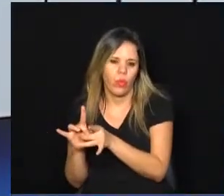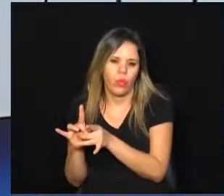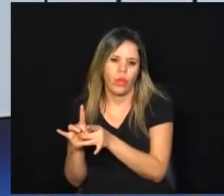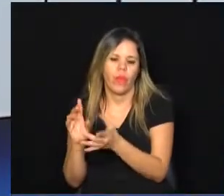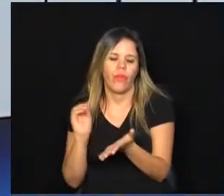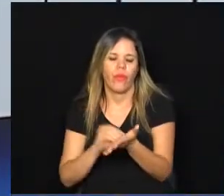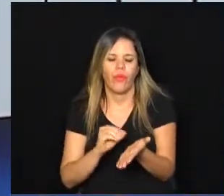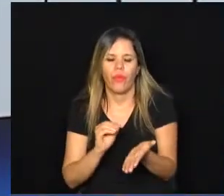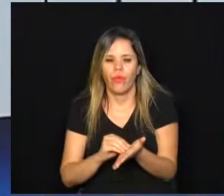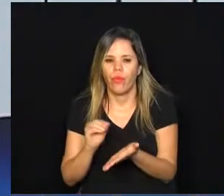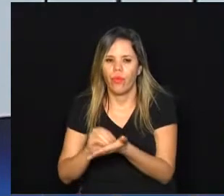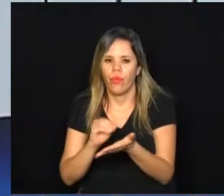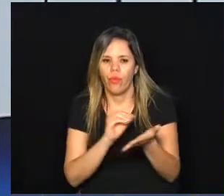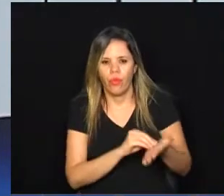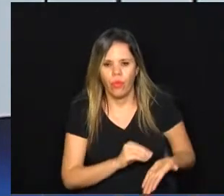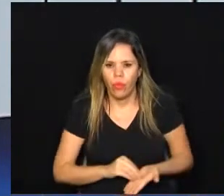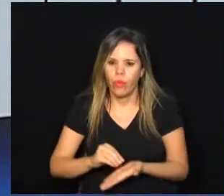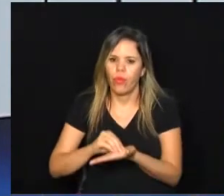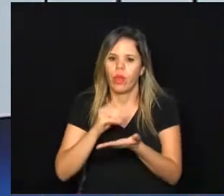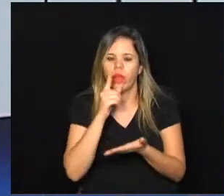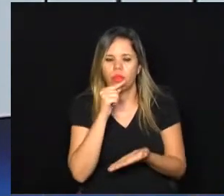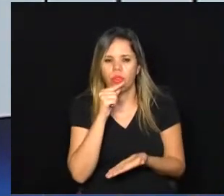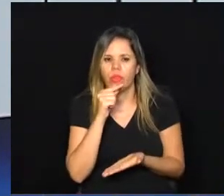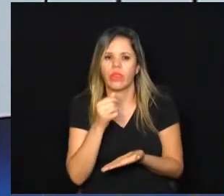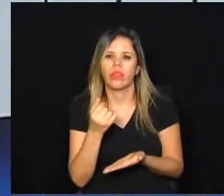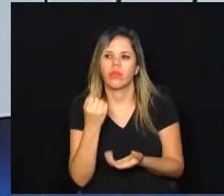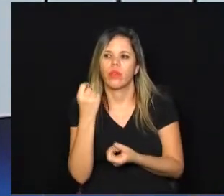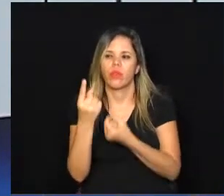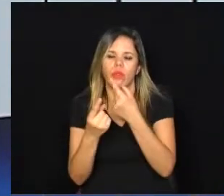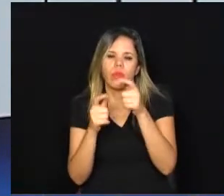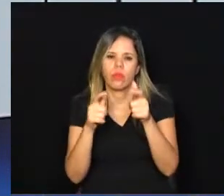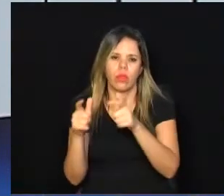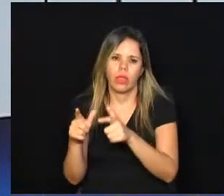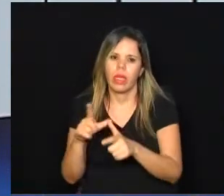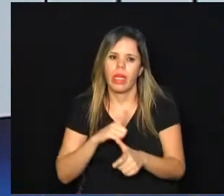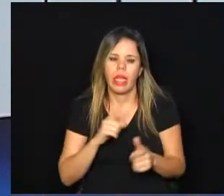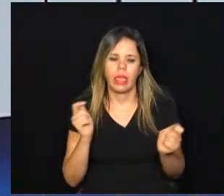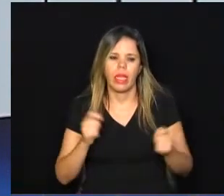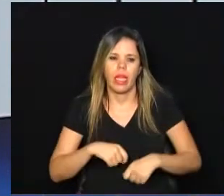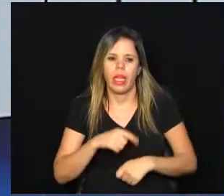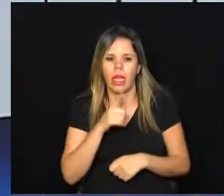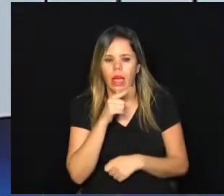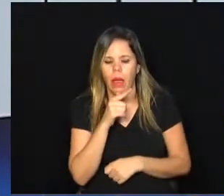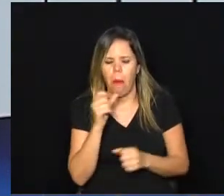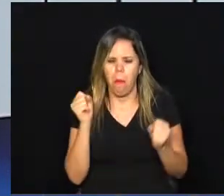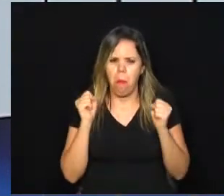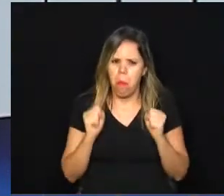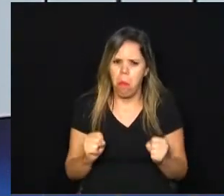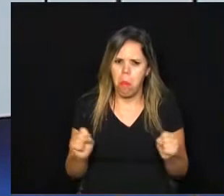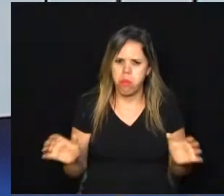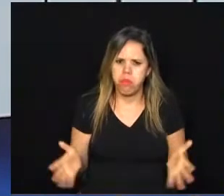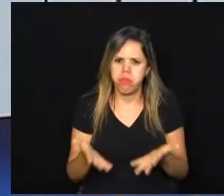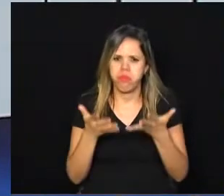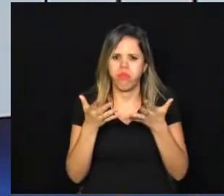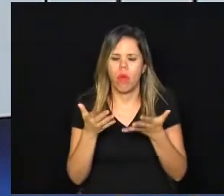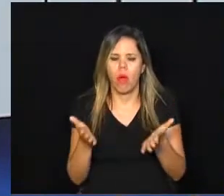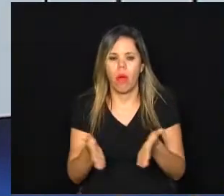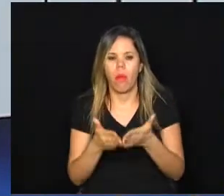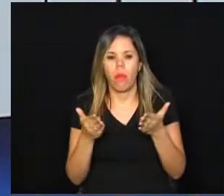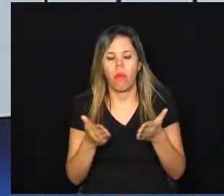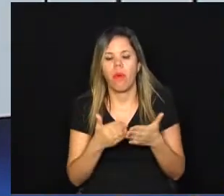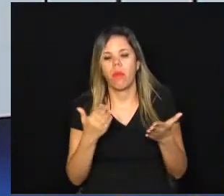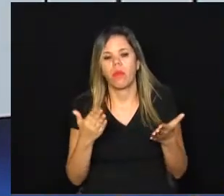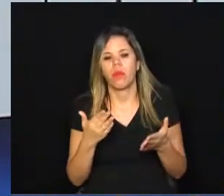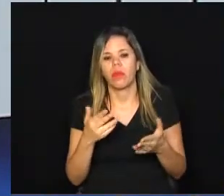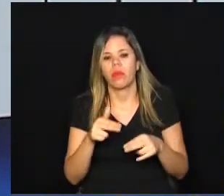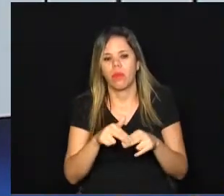de água ela acontece, a gente pode dizer que quem tem água tem um poder, e aí a desigualdade social